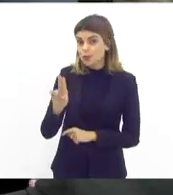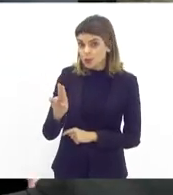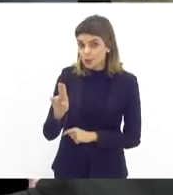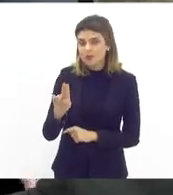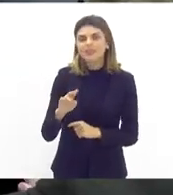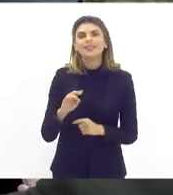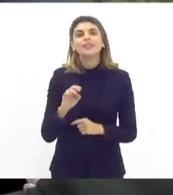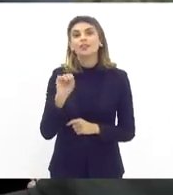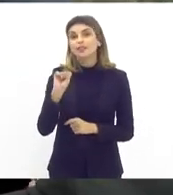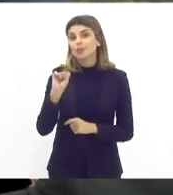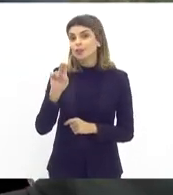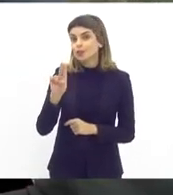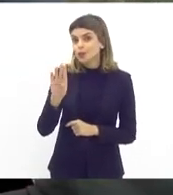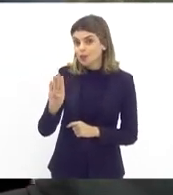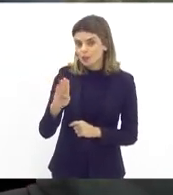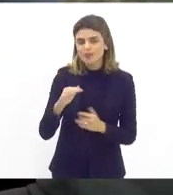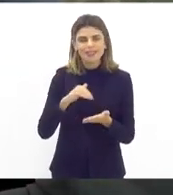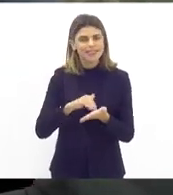a todos que estão assistindo.